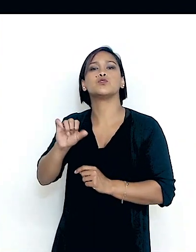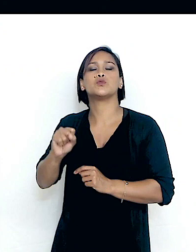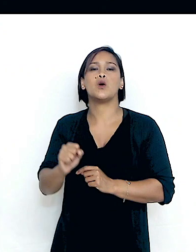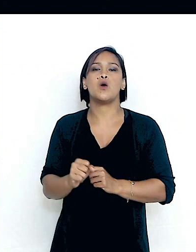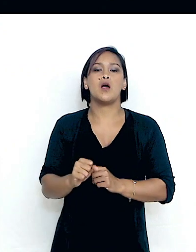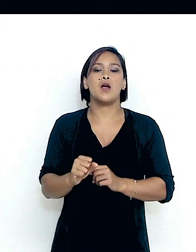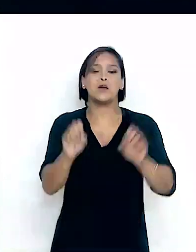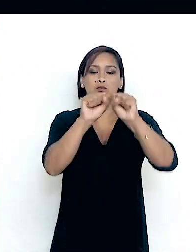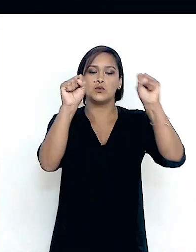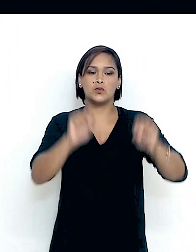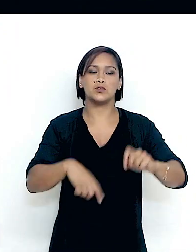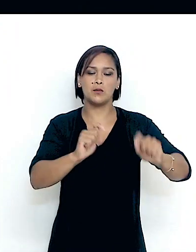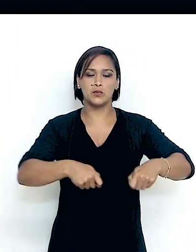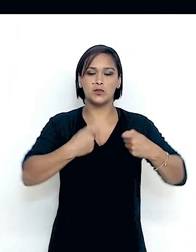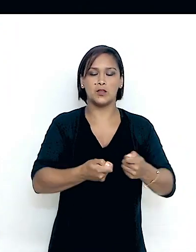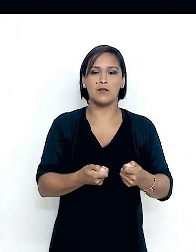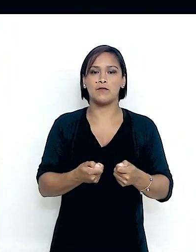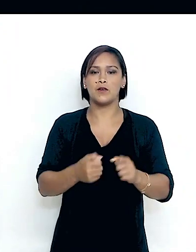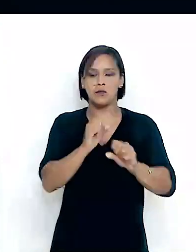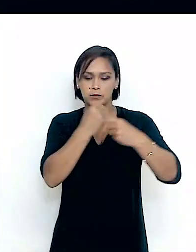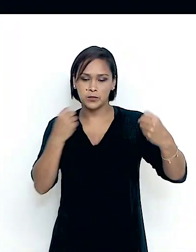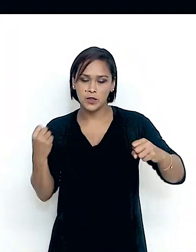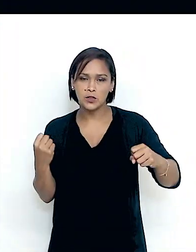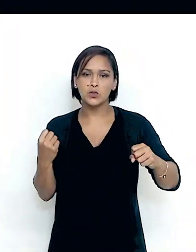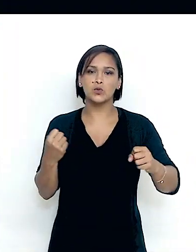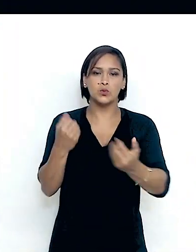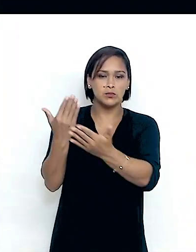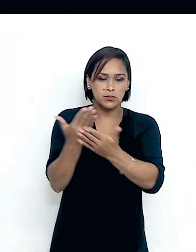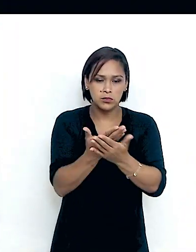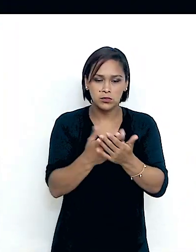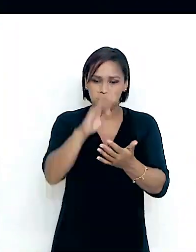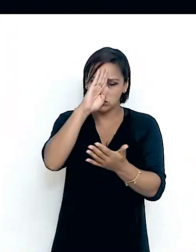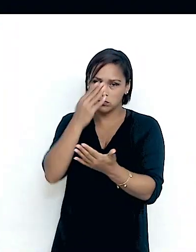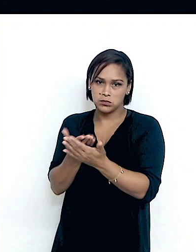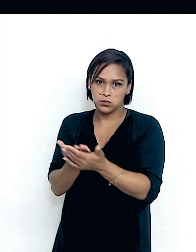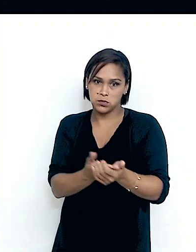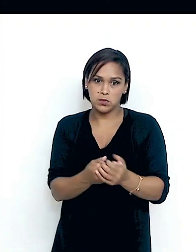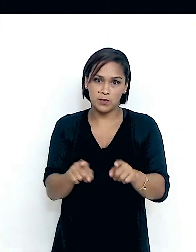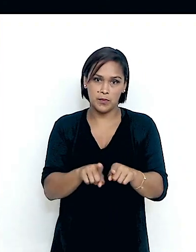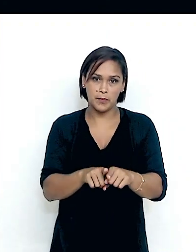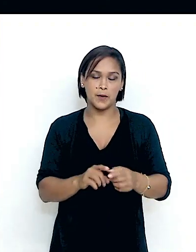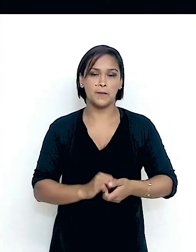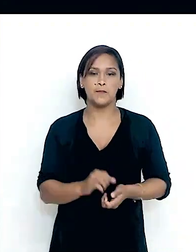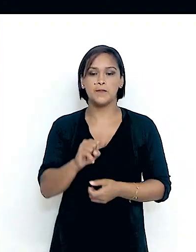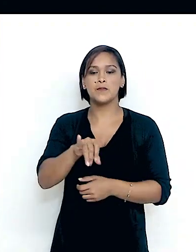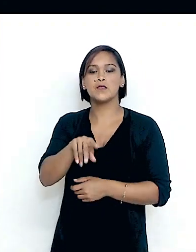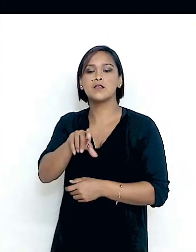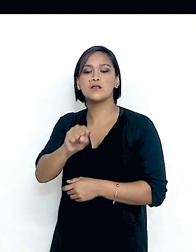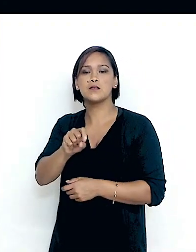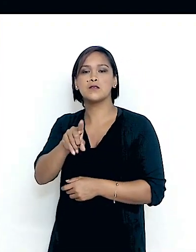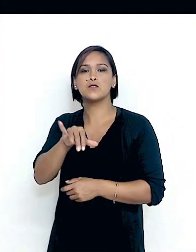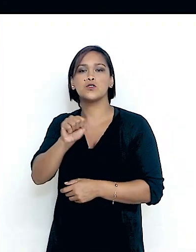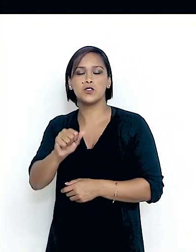Sistema de Defesa, Indústria e Academia de Inovação, SISDIA. Ele menciona que um